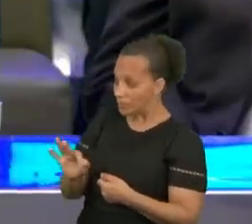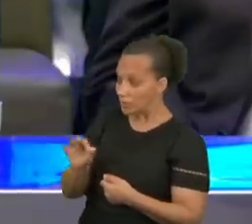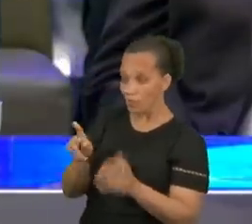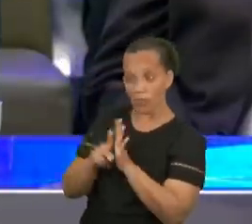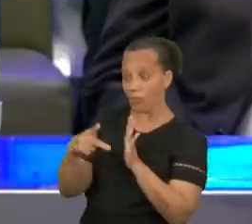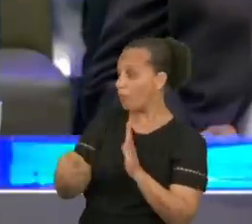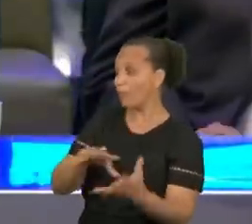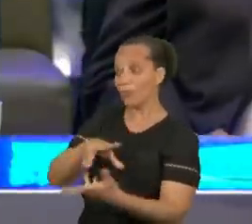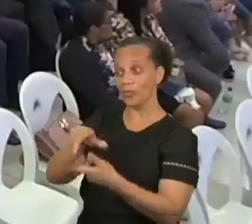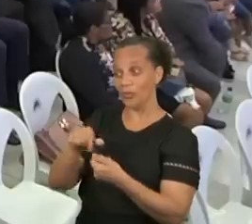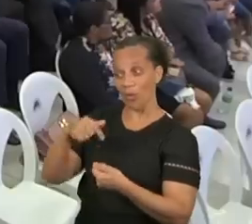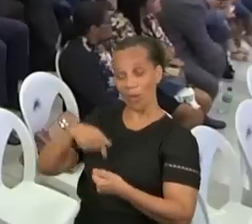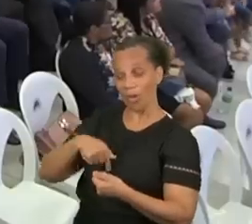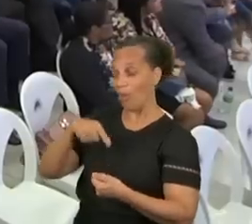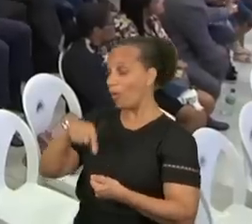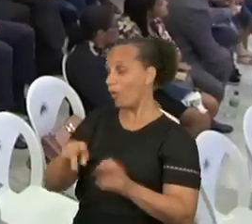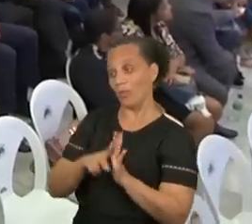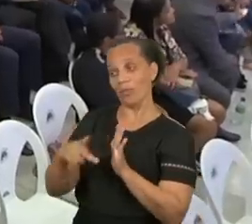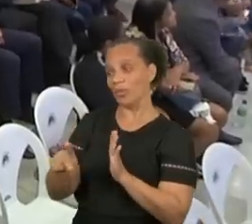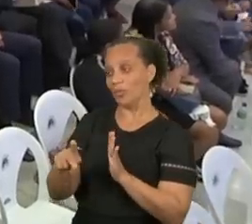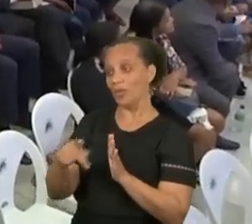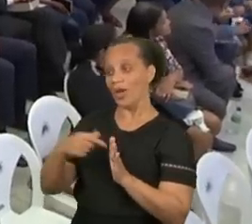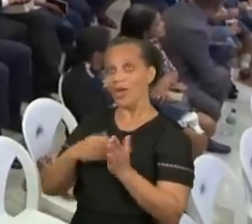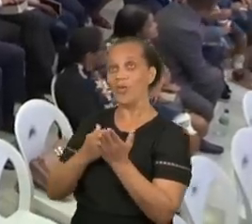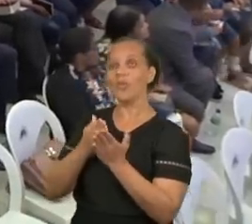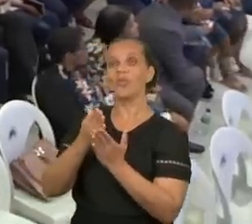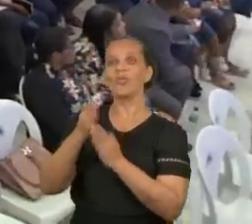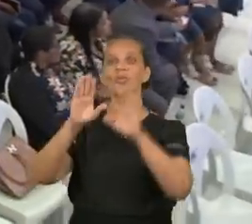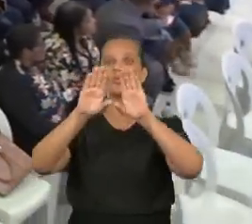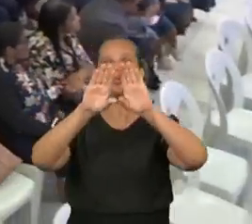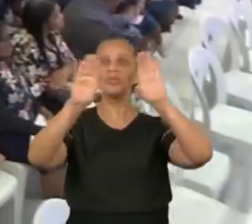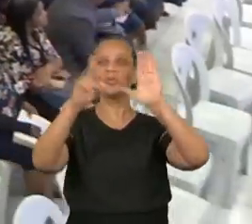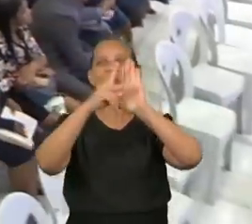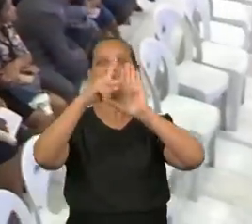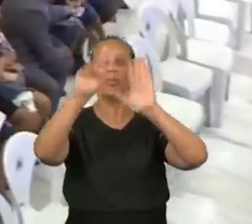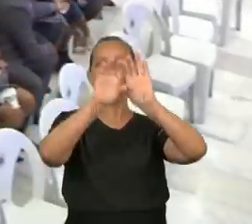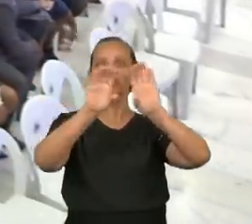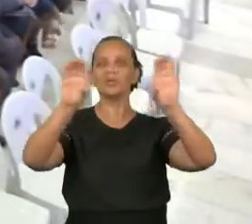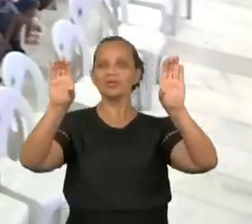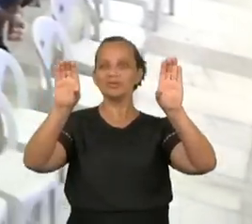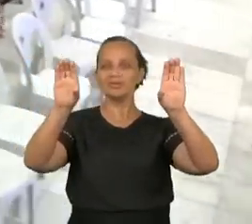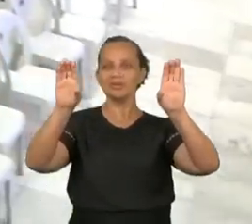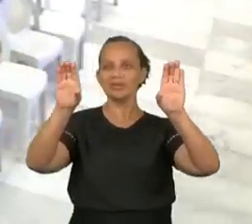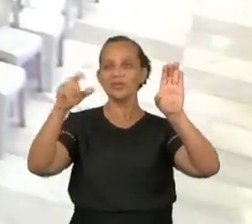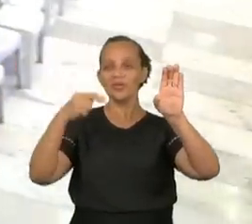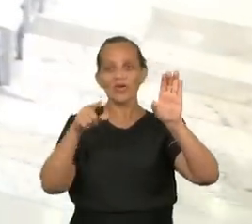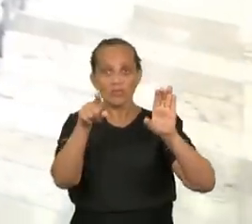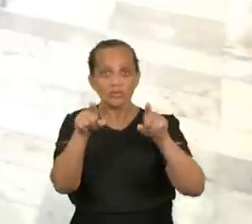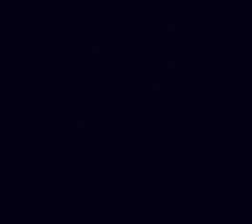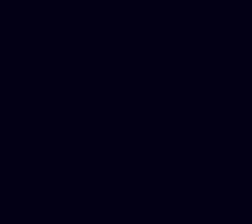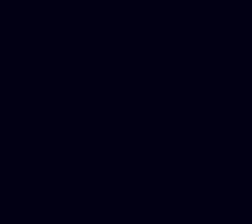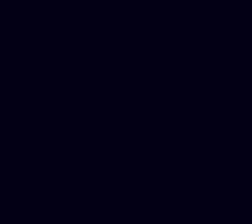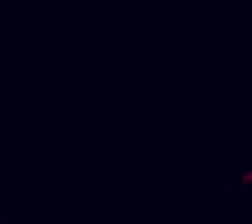você acertou Eu não sou desse mundo Eu Sou de Lá Eu Sou de Lá você é de lá você